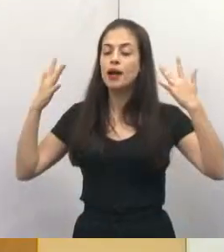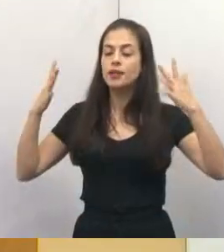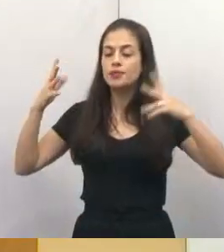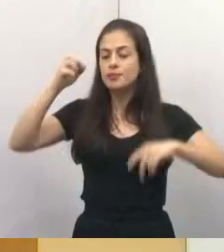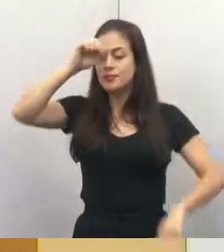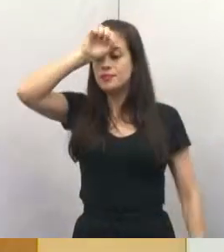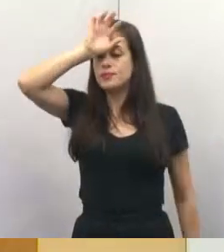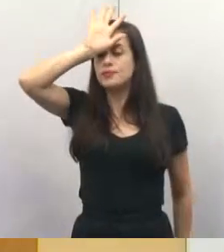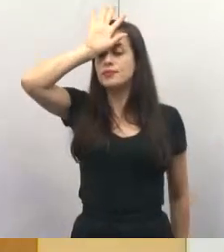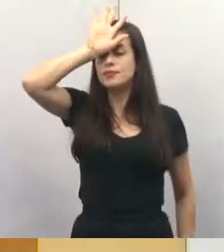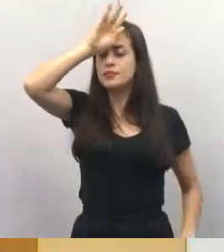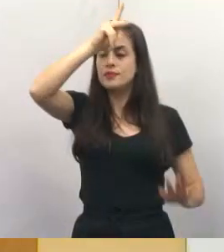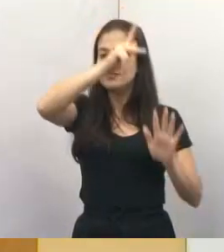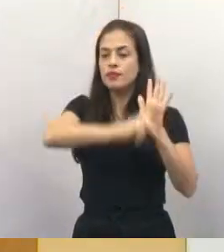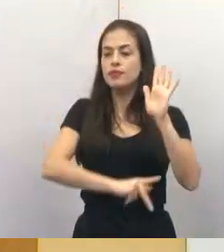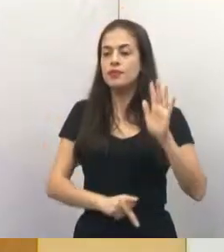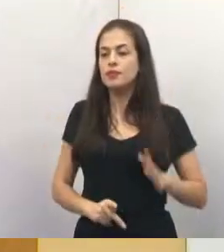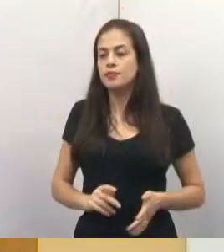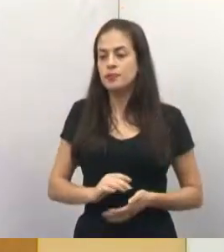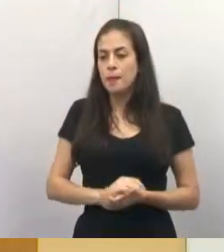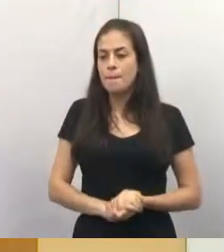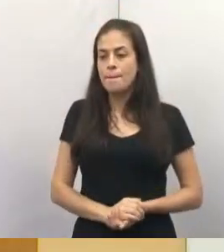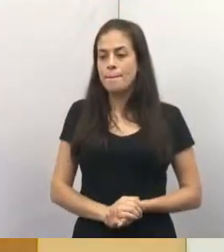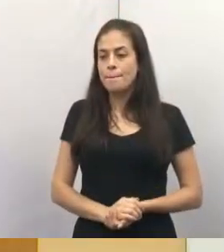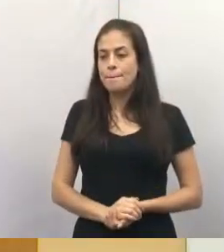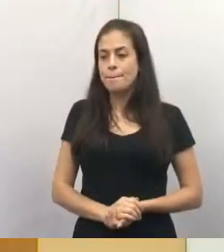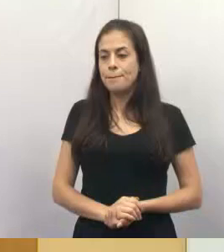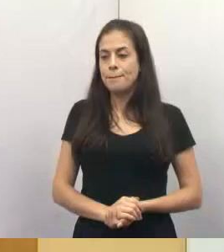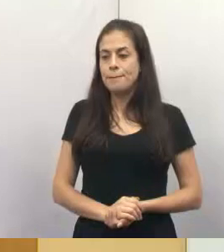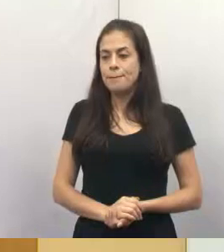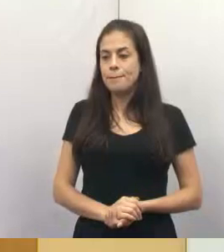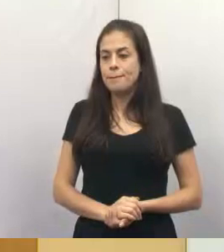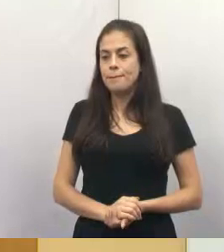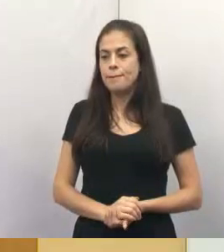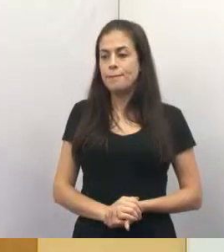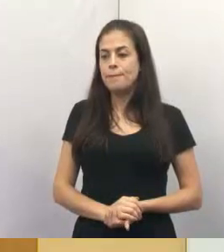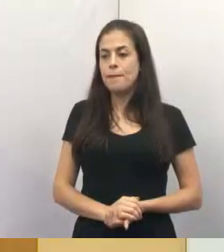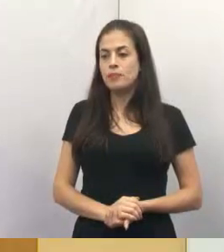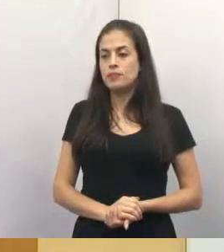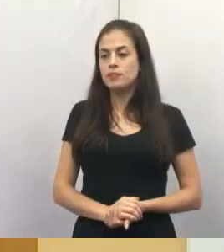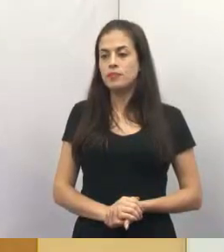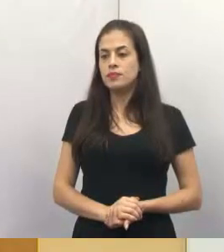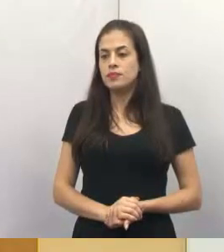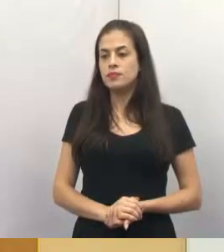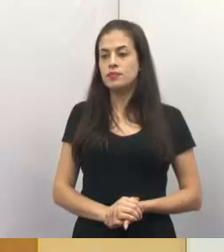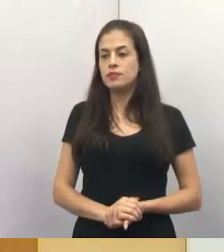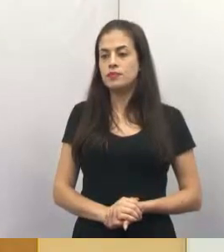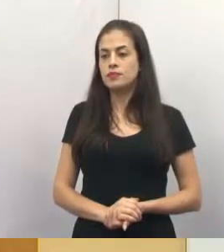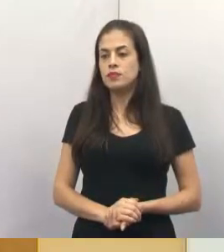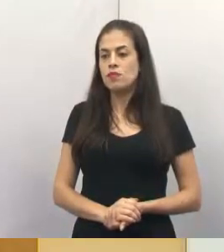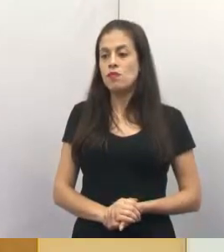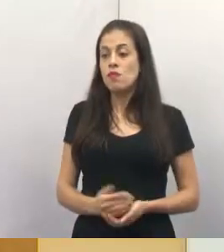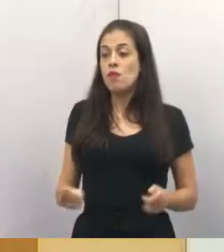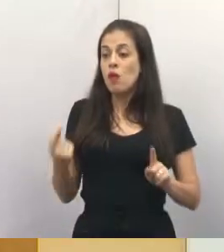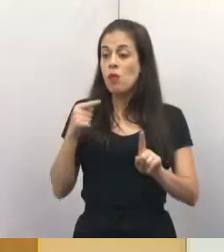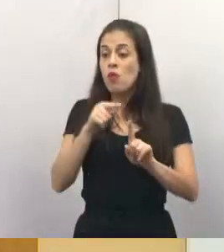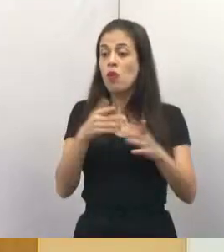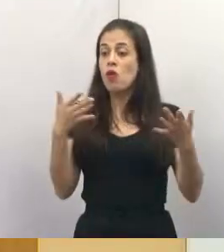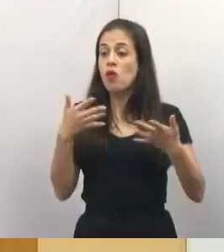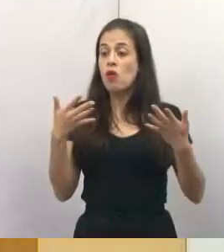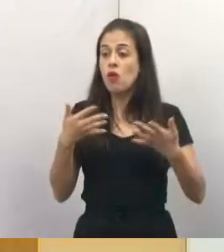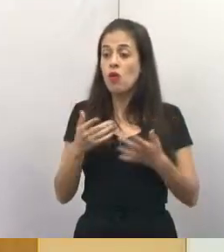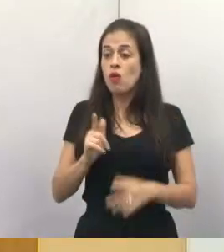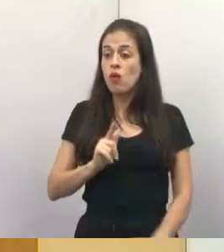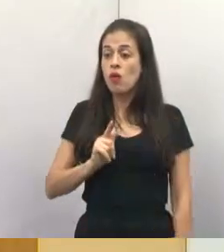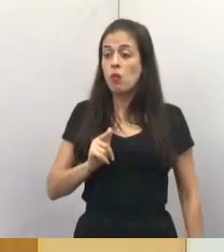Rodrigo, pelo projeto, Rodrigo, que vem de encontro com o que hoje a gente está no nosso país, né?